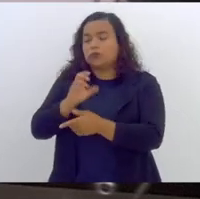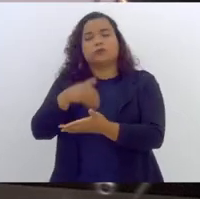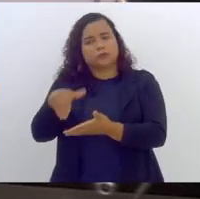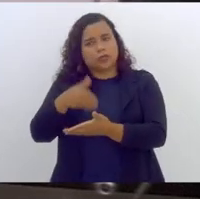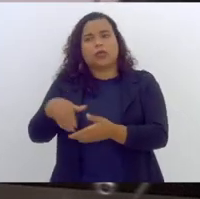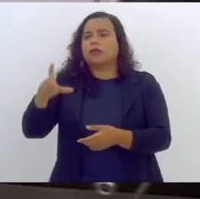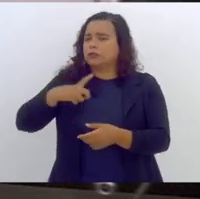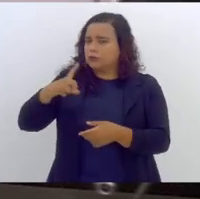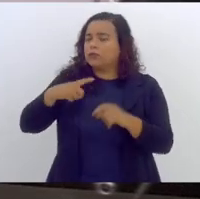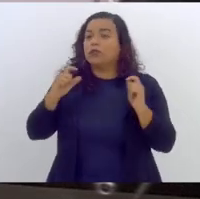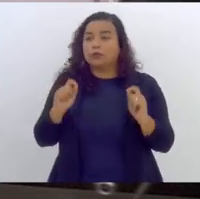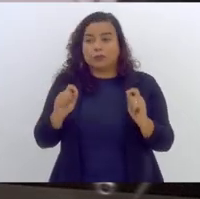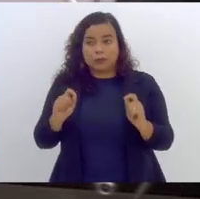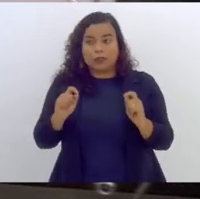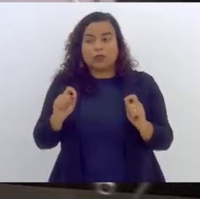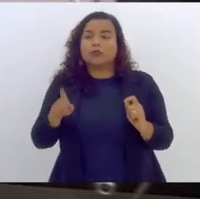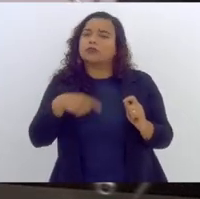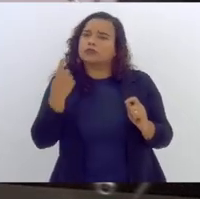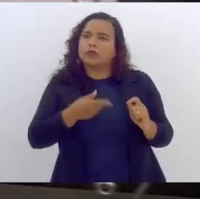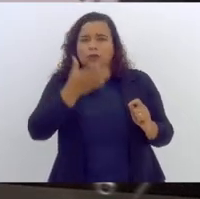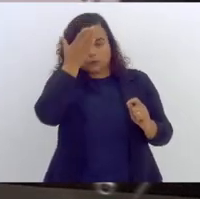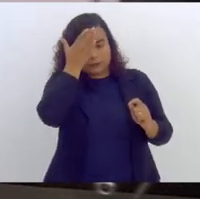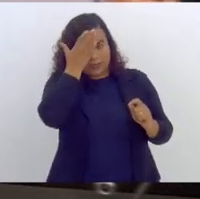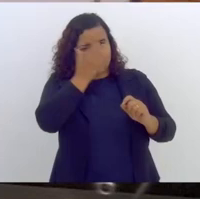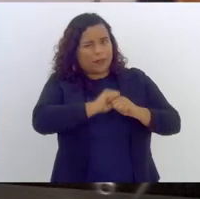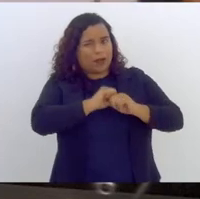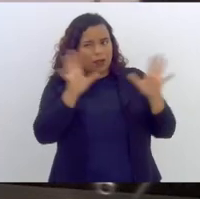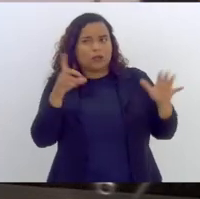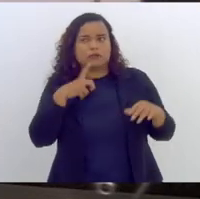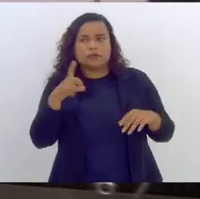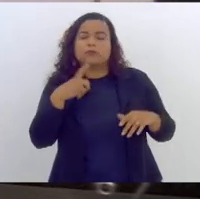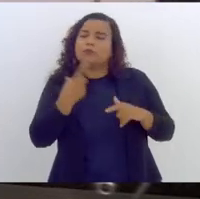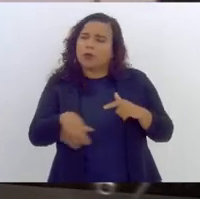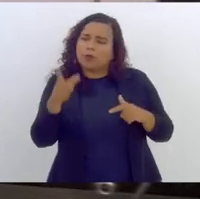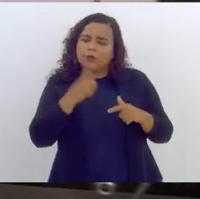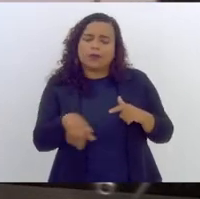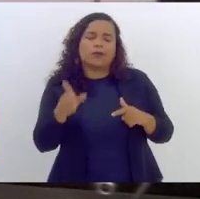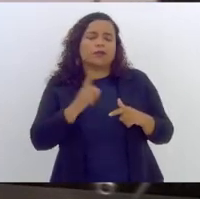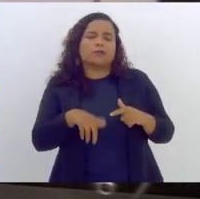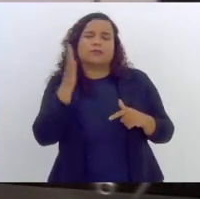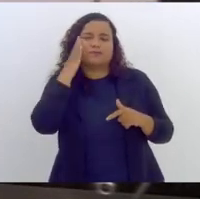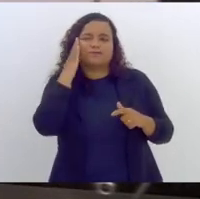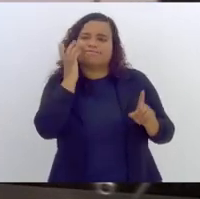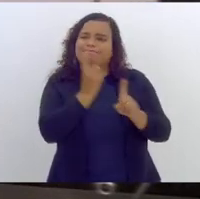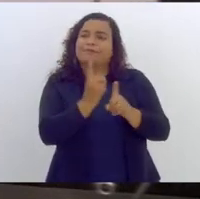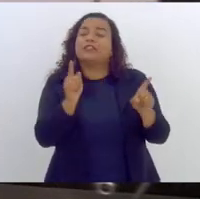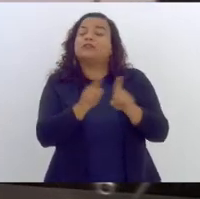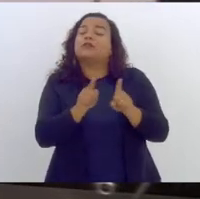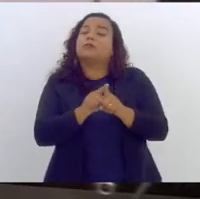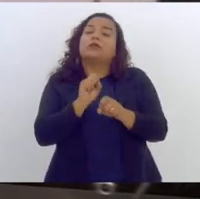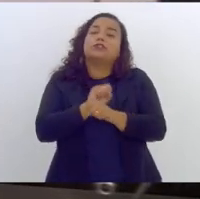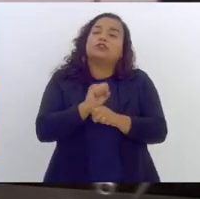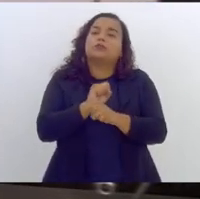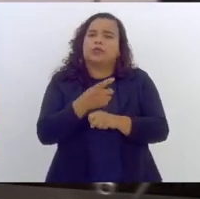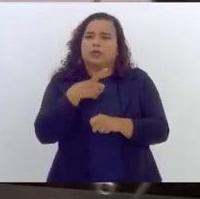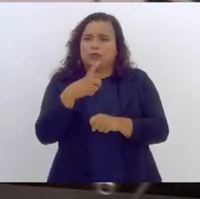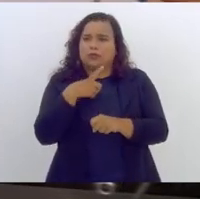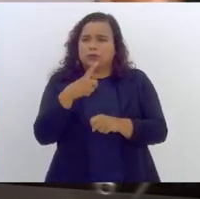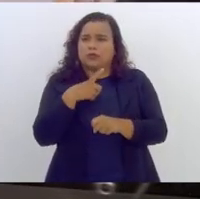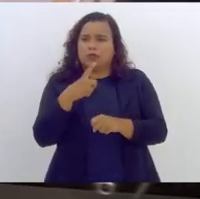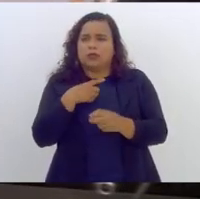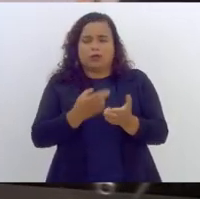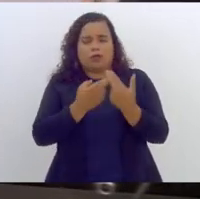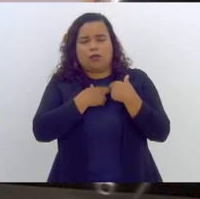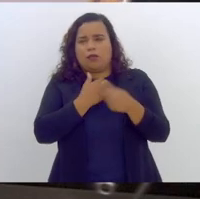assim vamos dizer a gente tá bem ciente assim desse problema né E também aguardando né maior número de